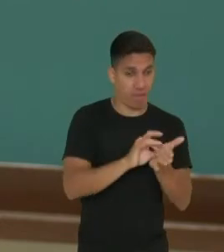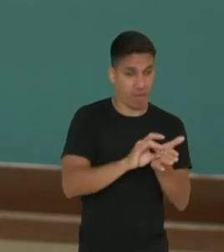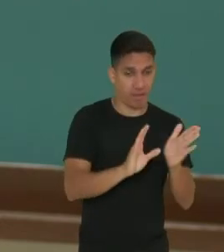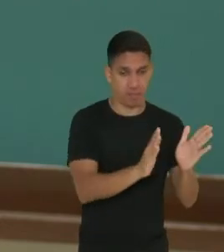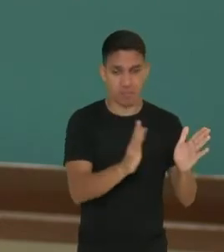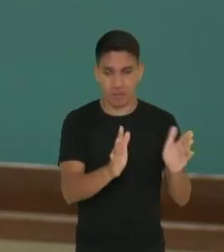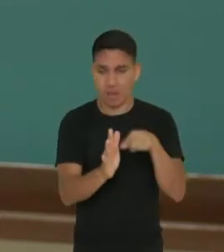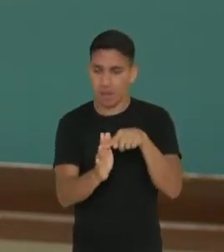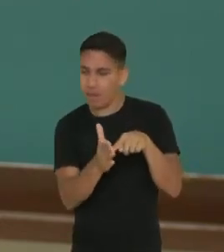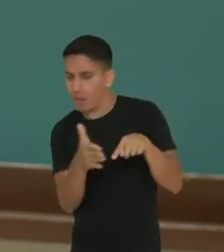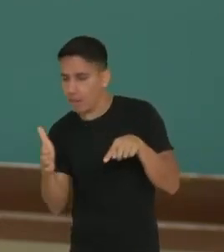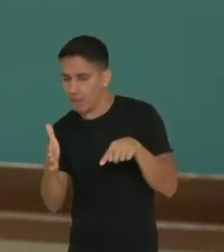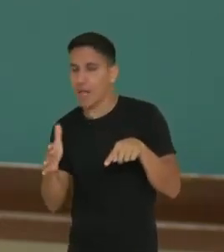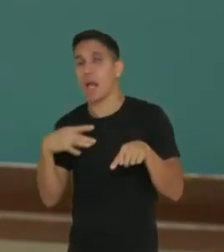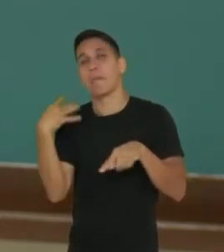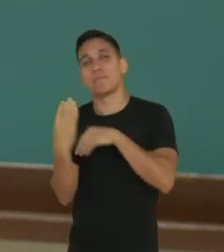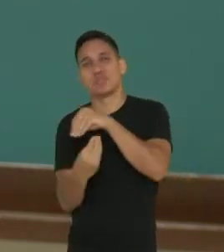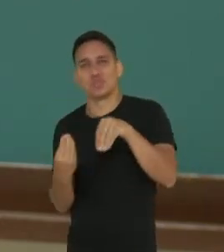seja, fictícia, beleza?